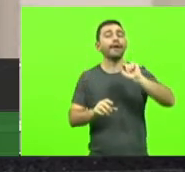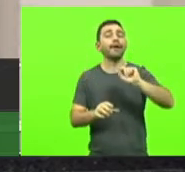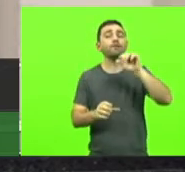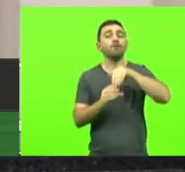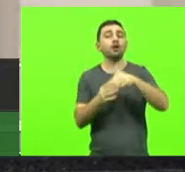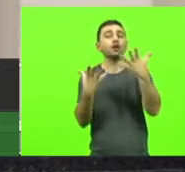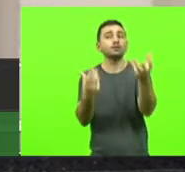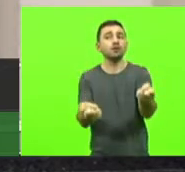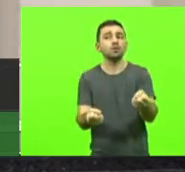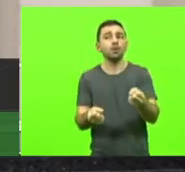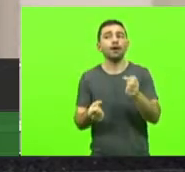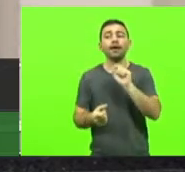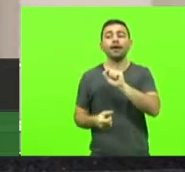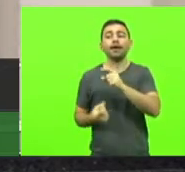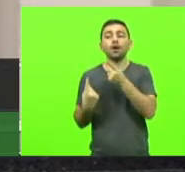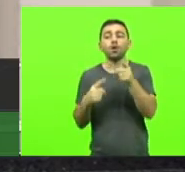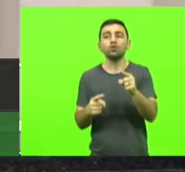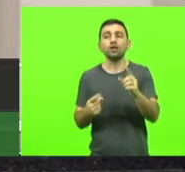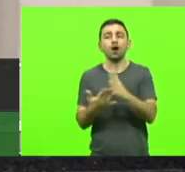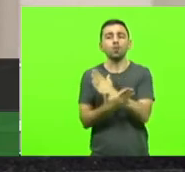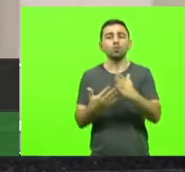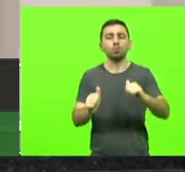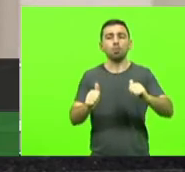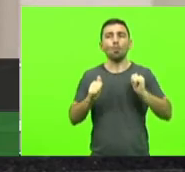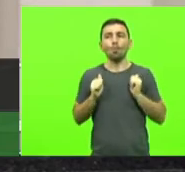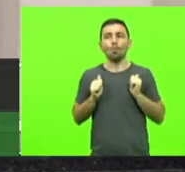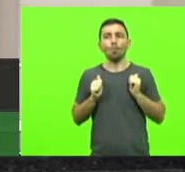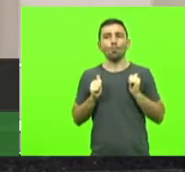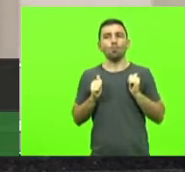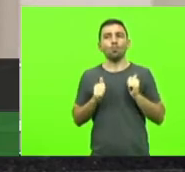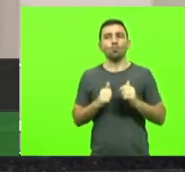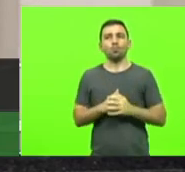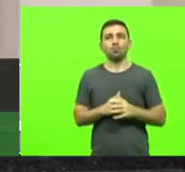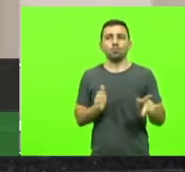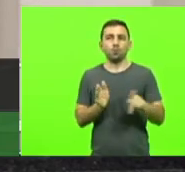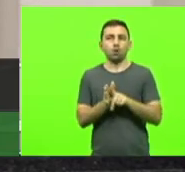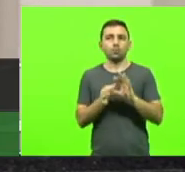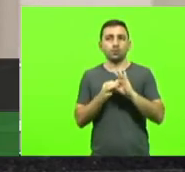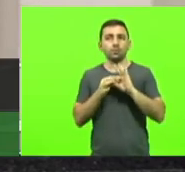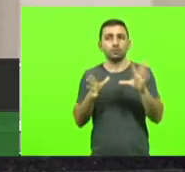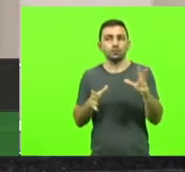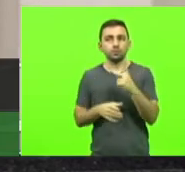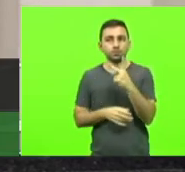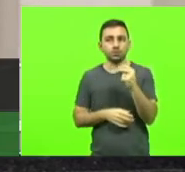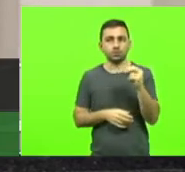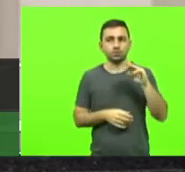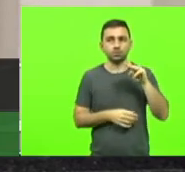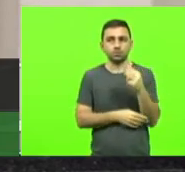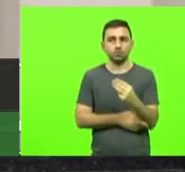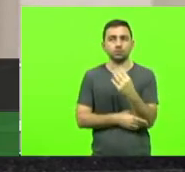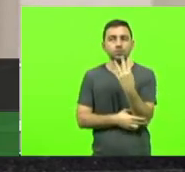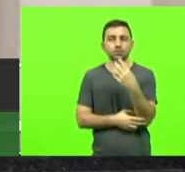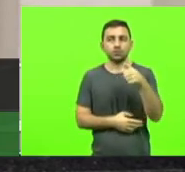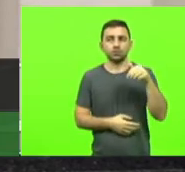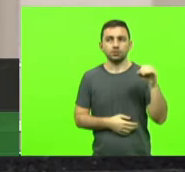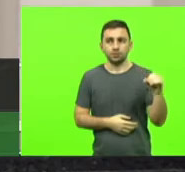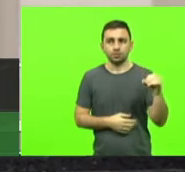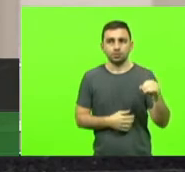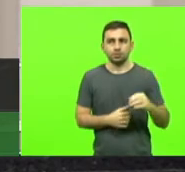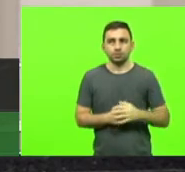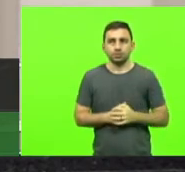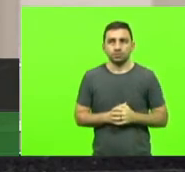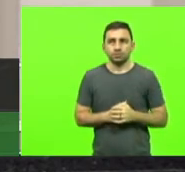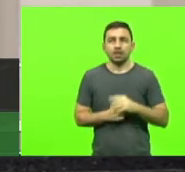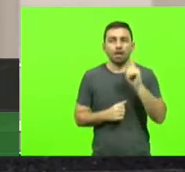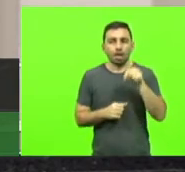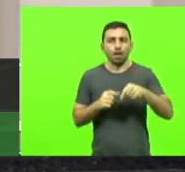quem votou contra e quem não votou na liberação dos 200 milhões para 470. É a